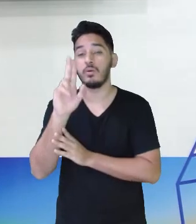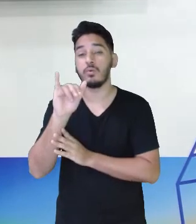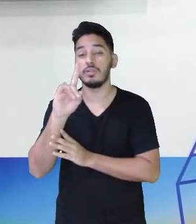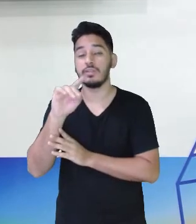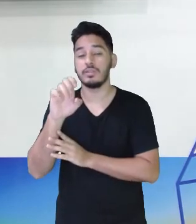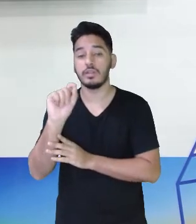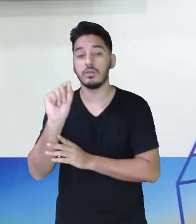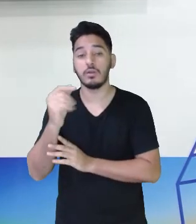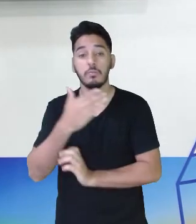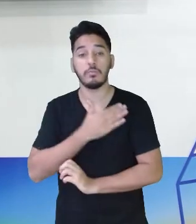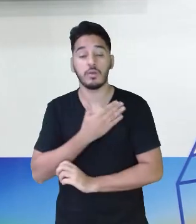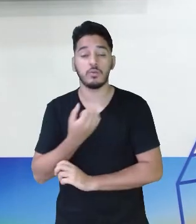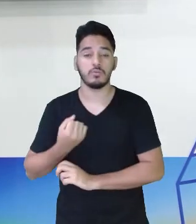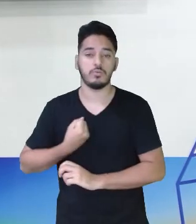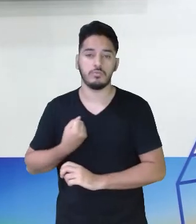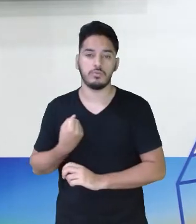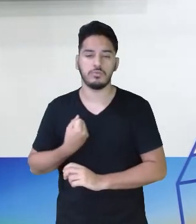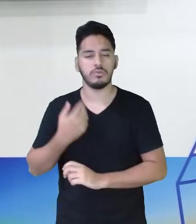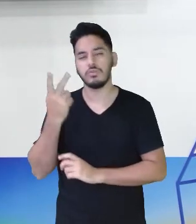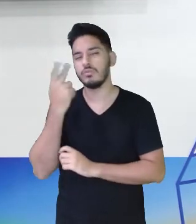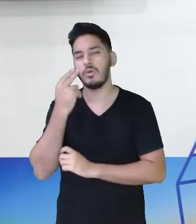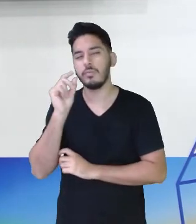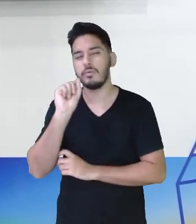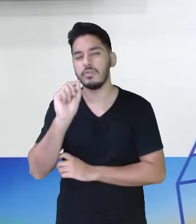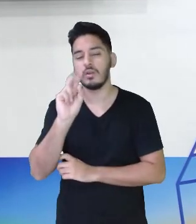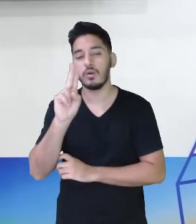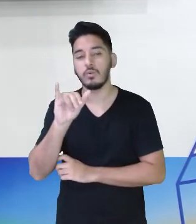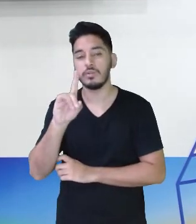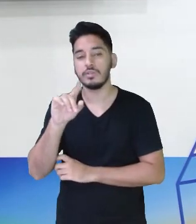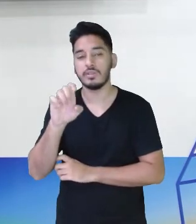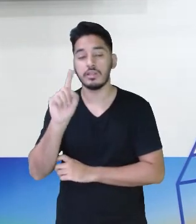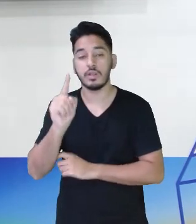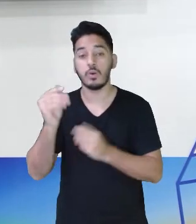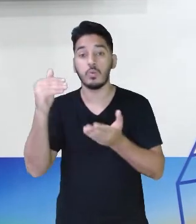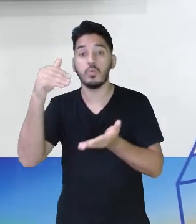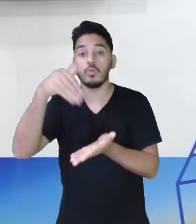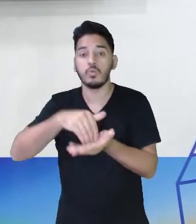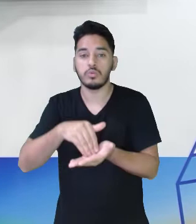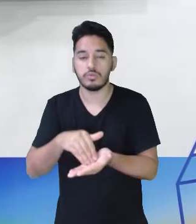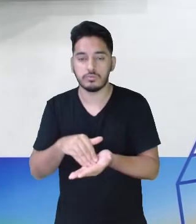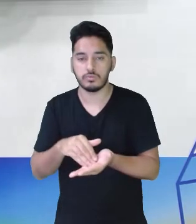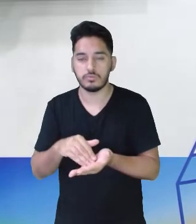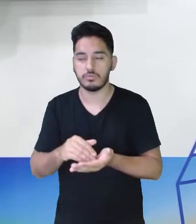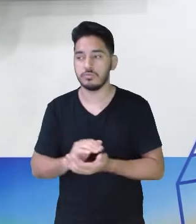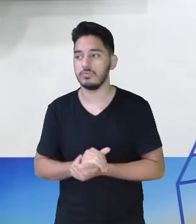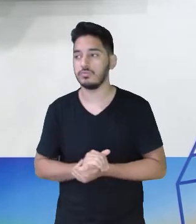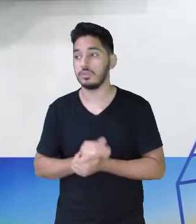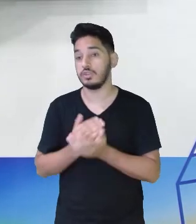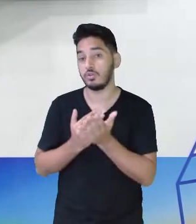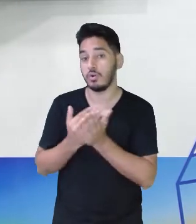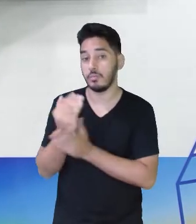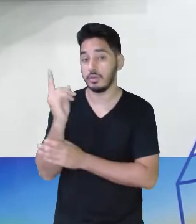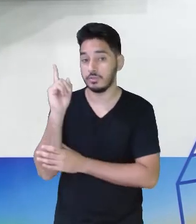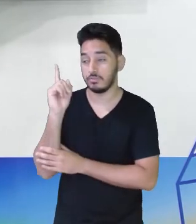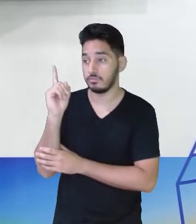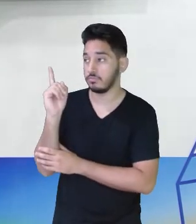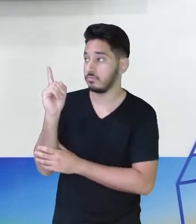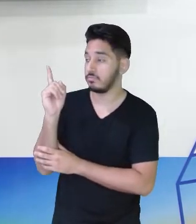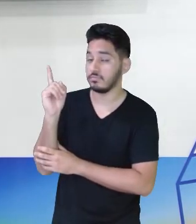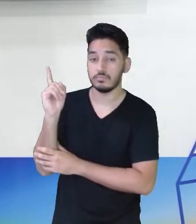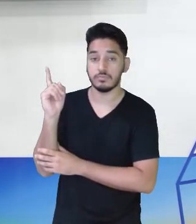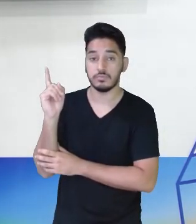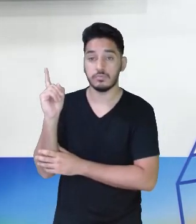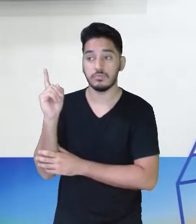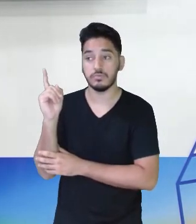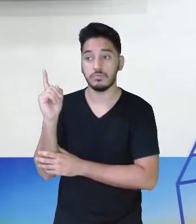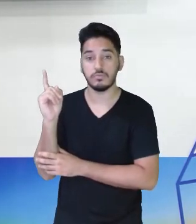do meu número. E normalmente a unidade é o último número. Então a gente começa do final do